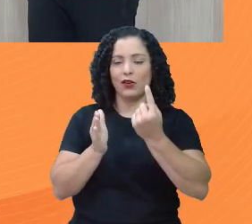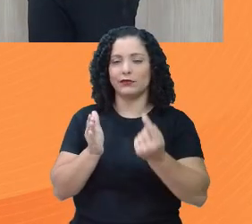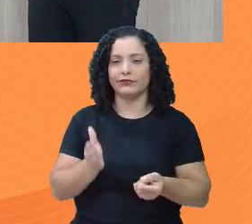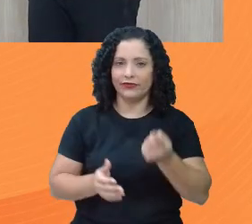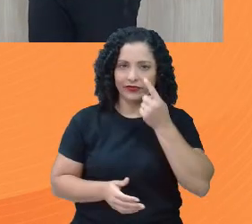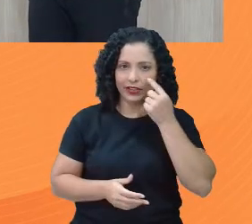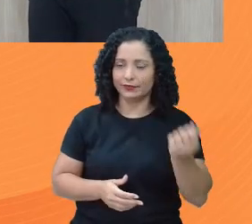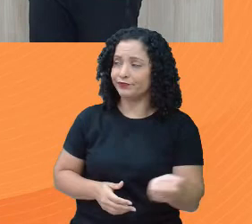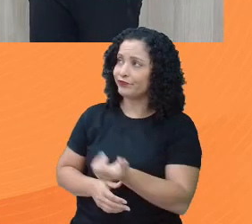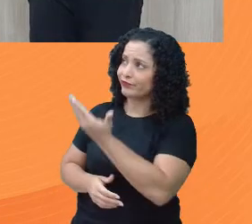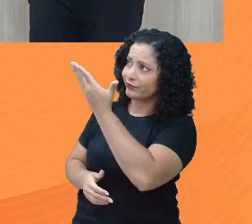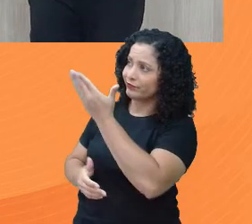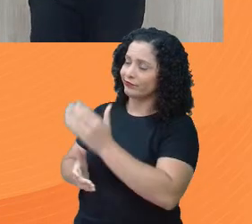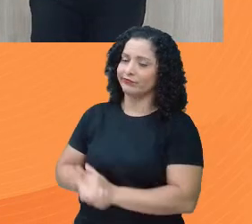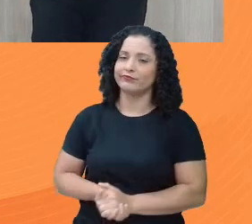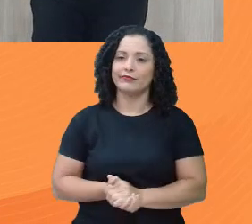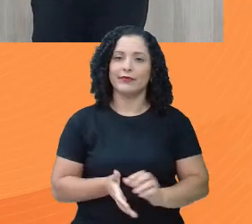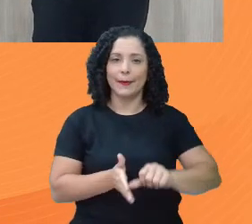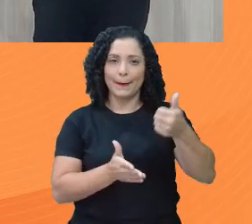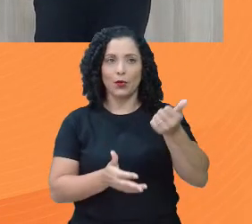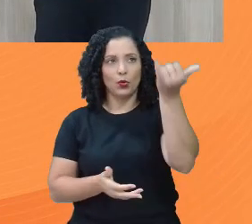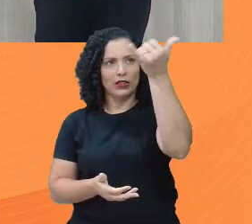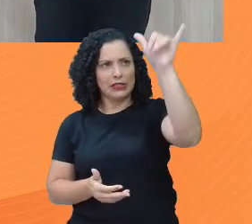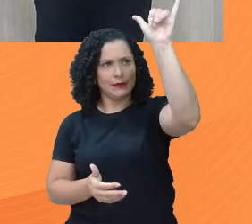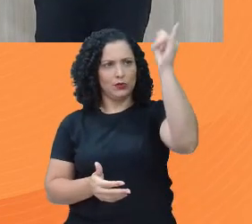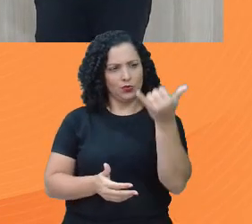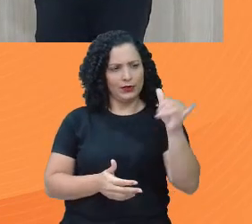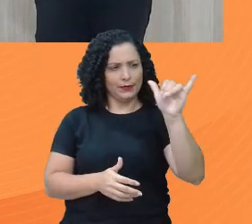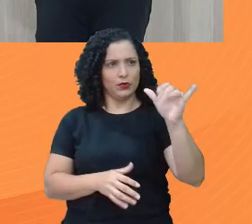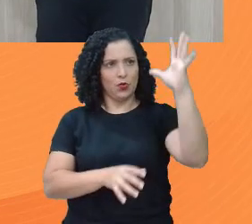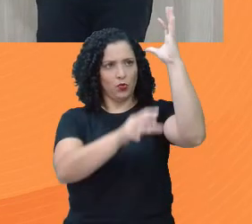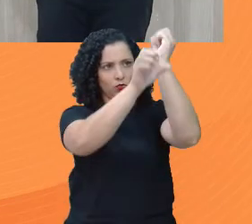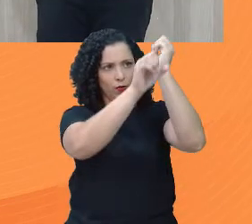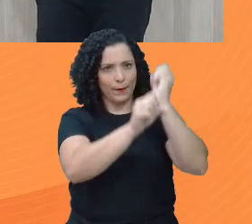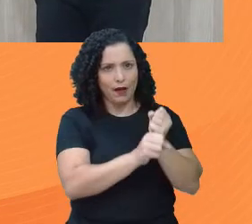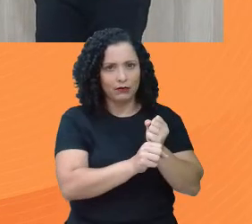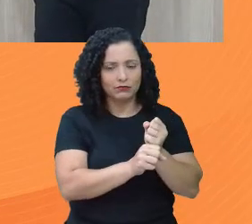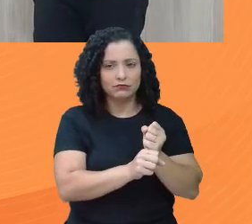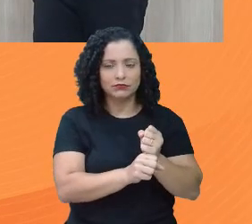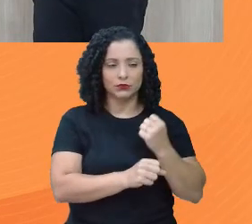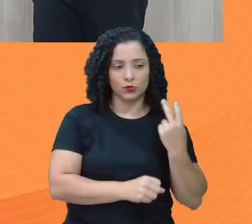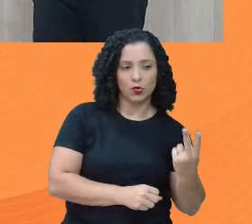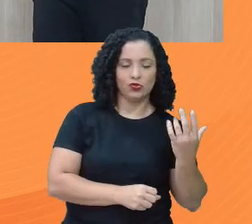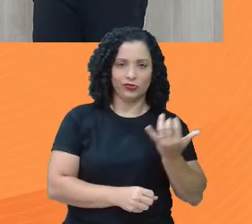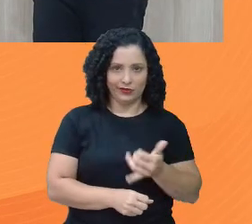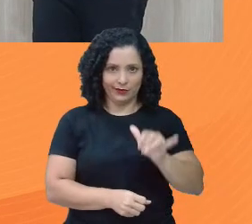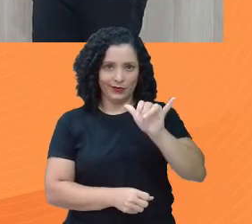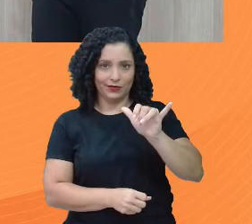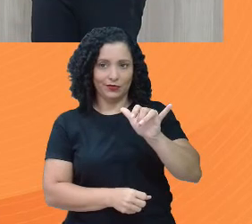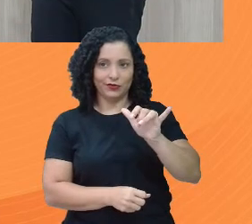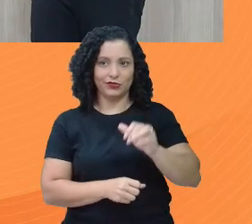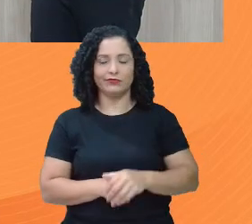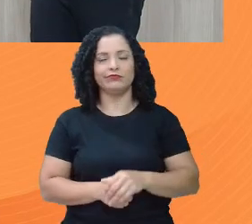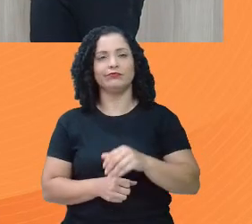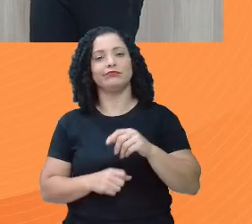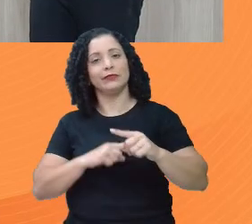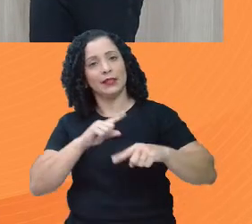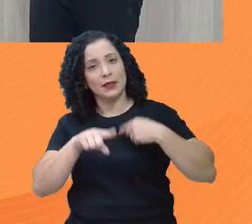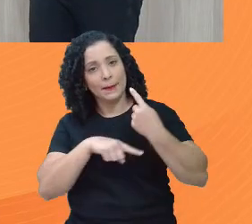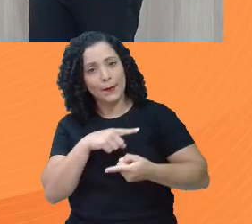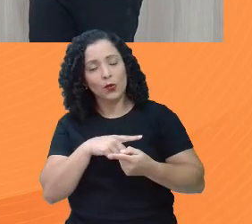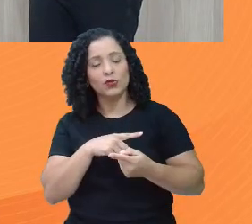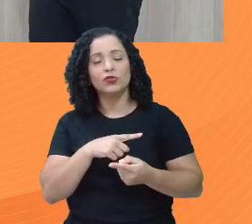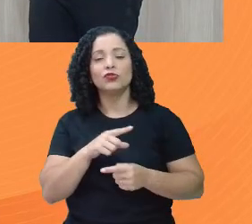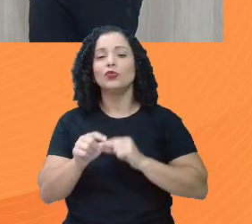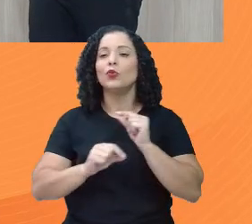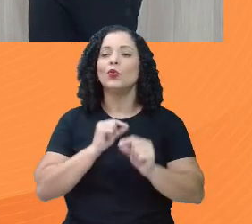aqui, ó. Primeiro eu somei o valor de y com y mais y dá 2y, certo? Depois, você